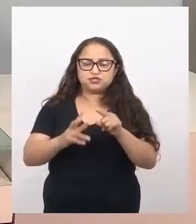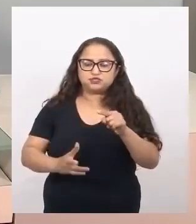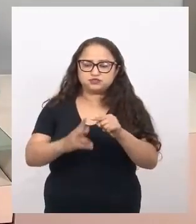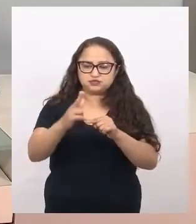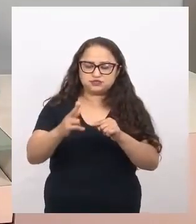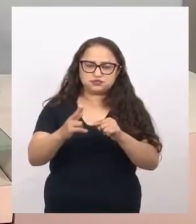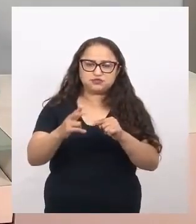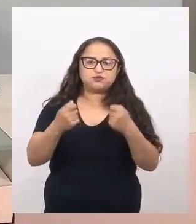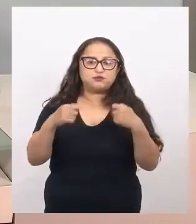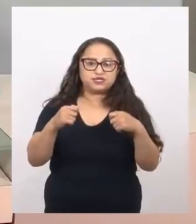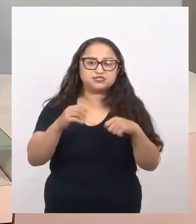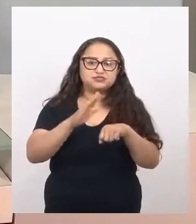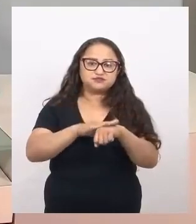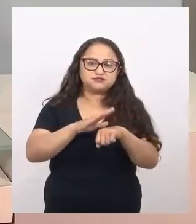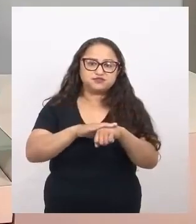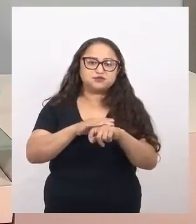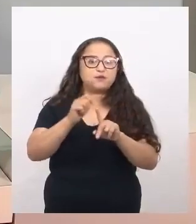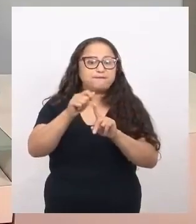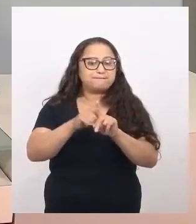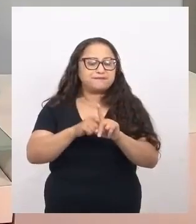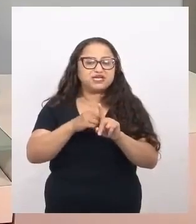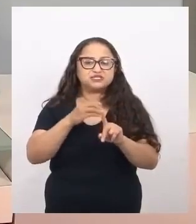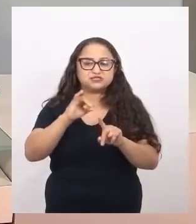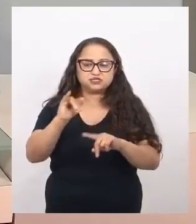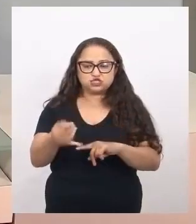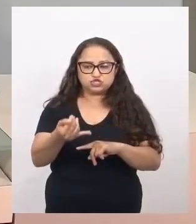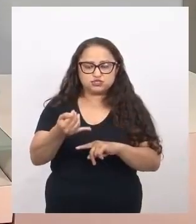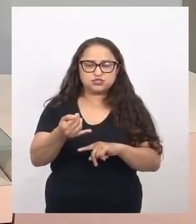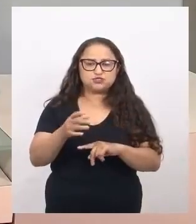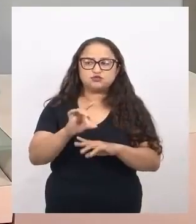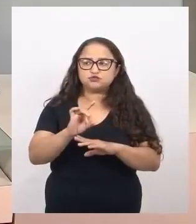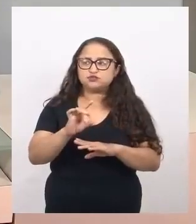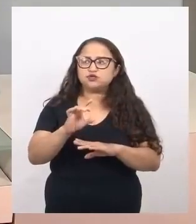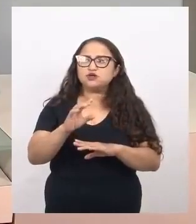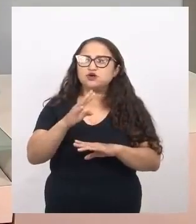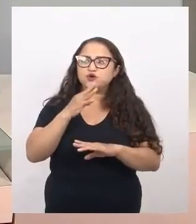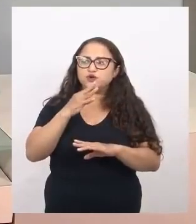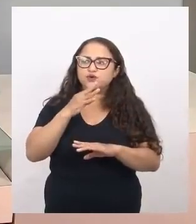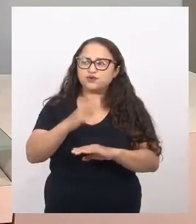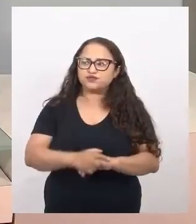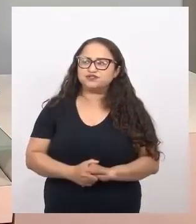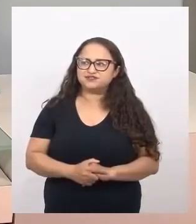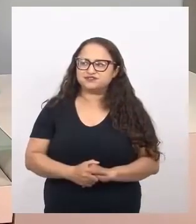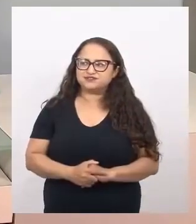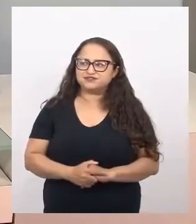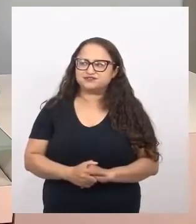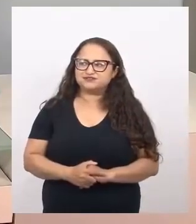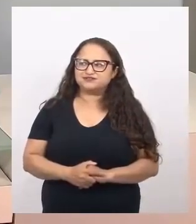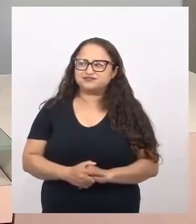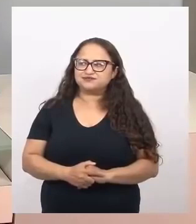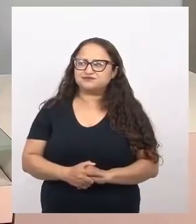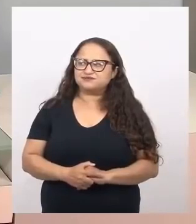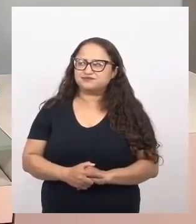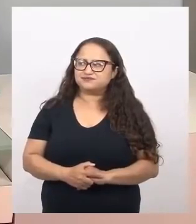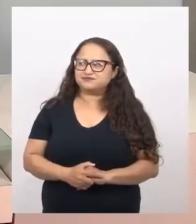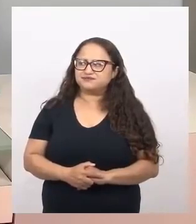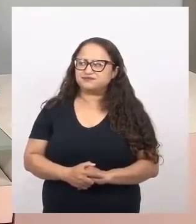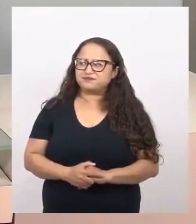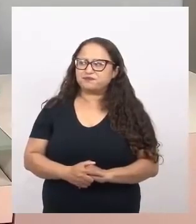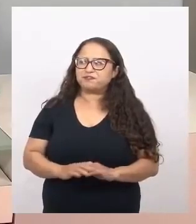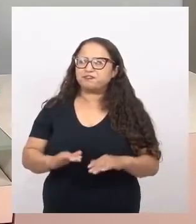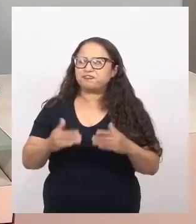ser realizado lá em janeiro, isso aí vocês já conhecem, é só para que agora o sistema consiga ler e classificar eles para atribuição inicial.